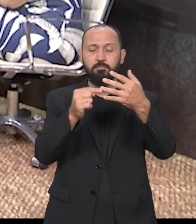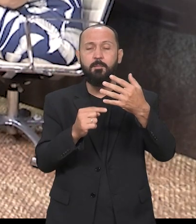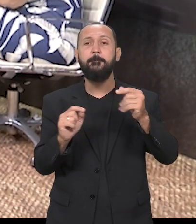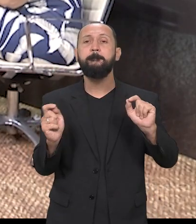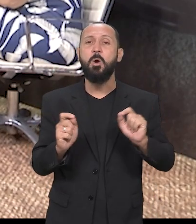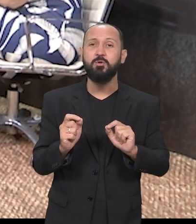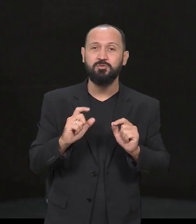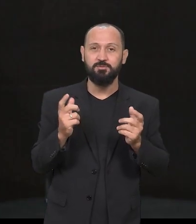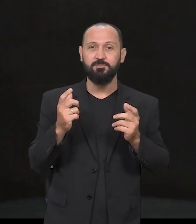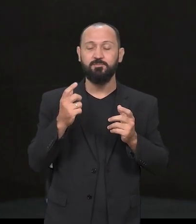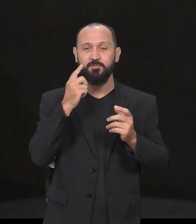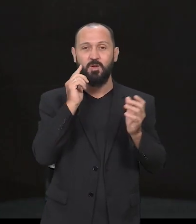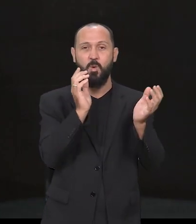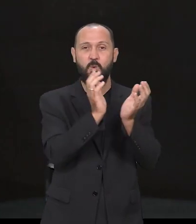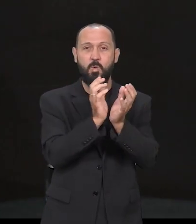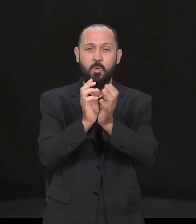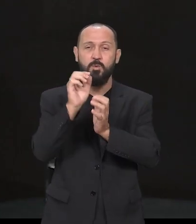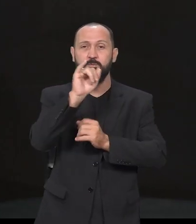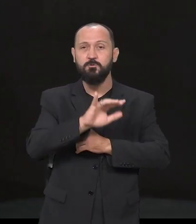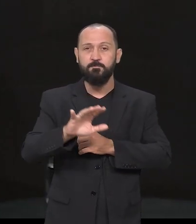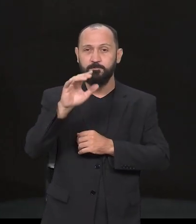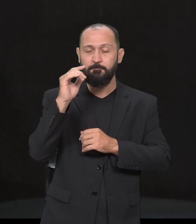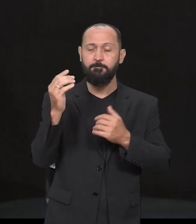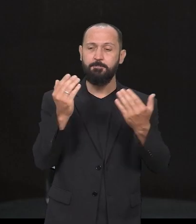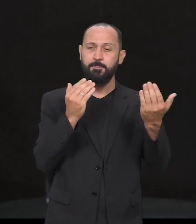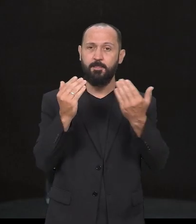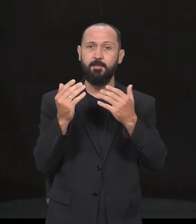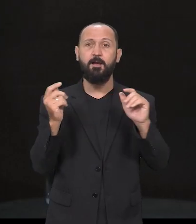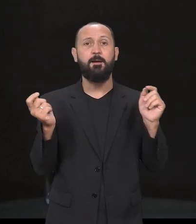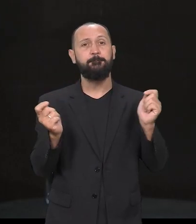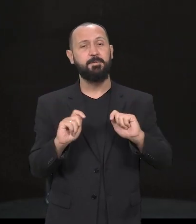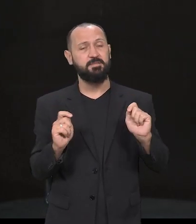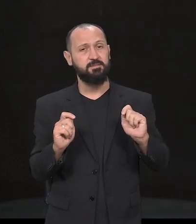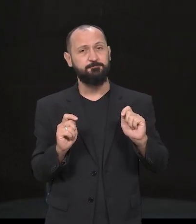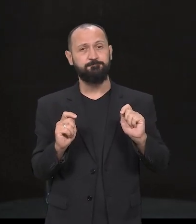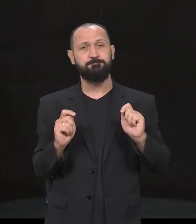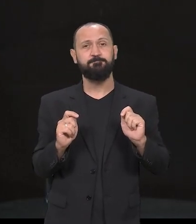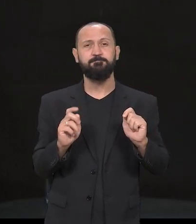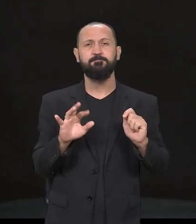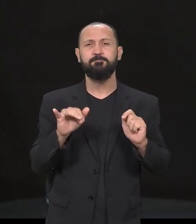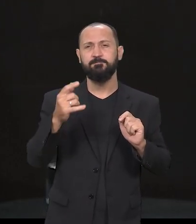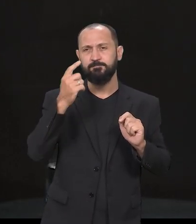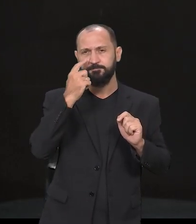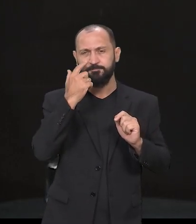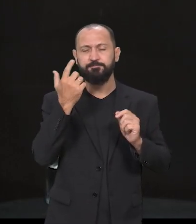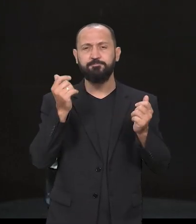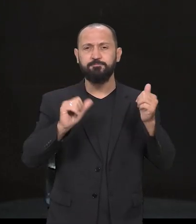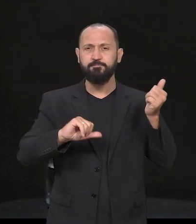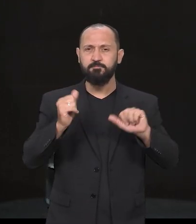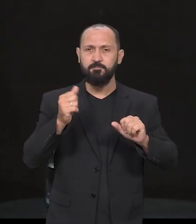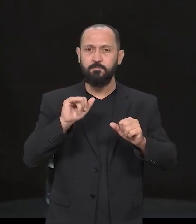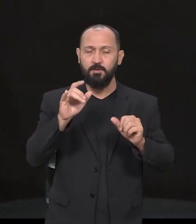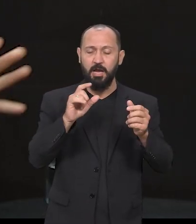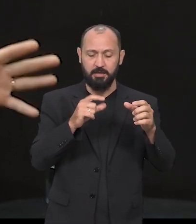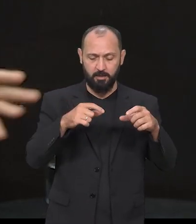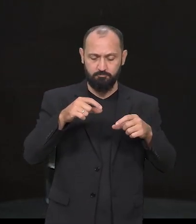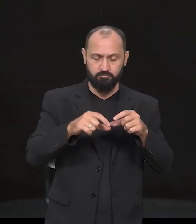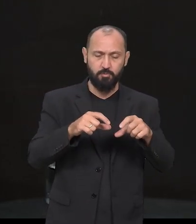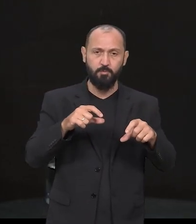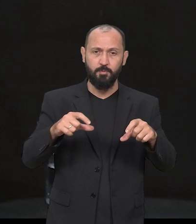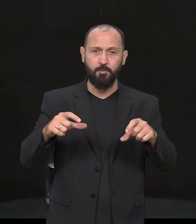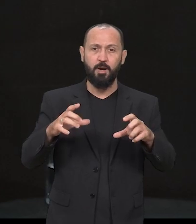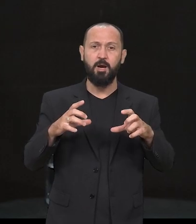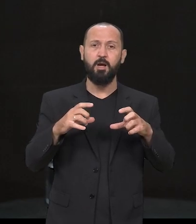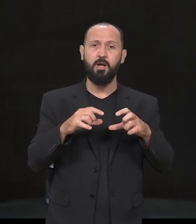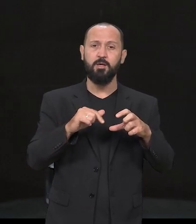correlações possíveis. Então ele me dá um grupo de imagens de correlações possíveis e aí a gente vai analisar se aquele projétil